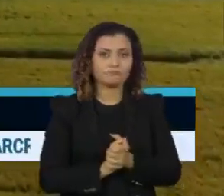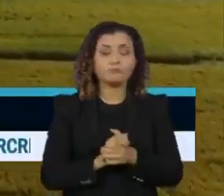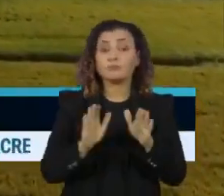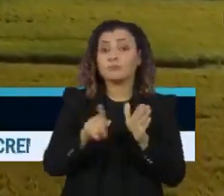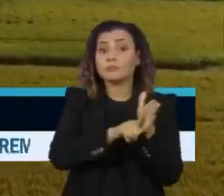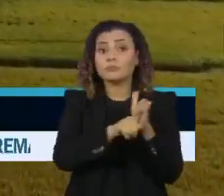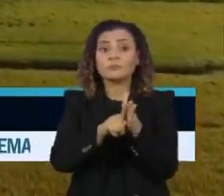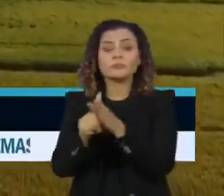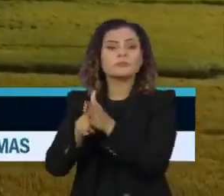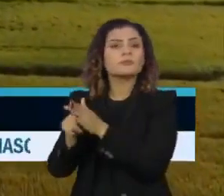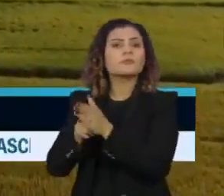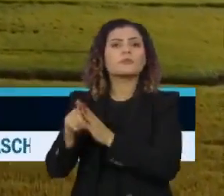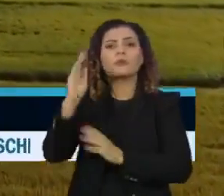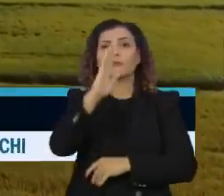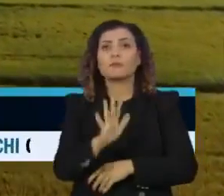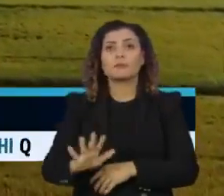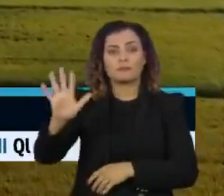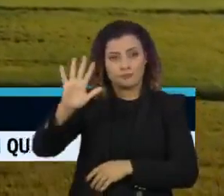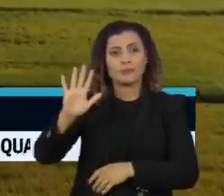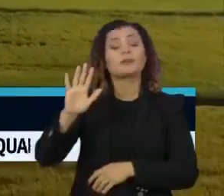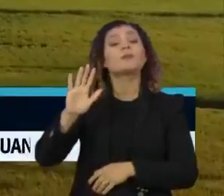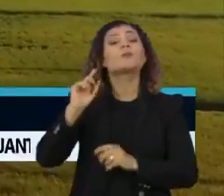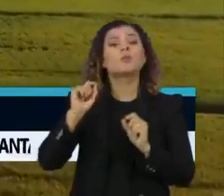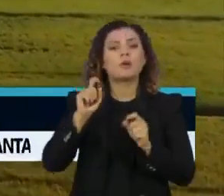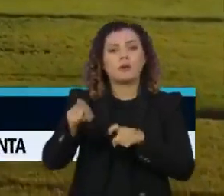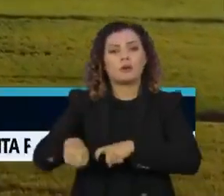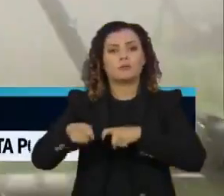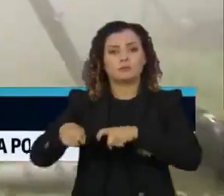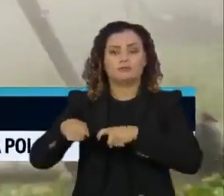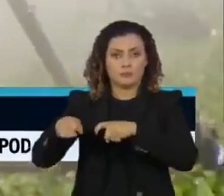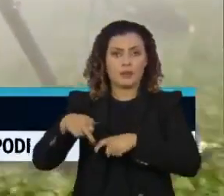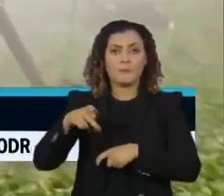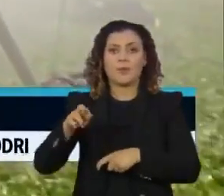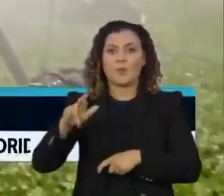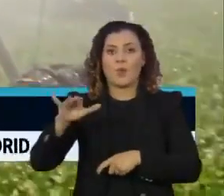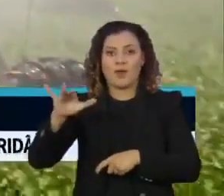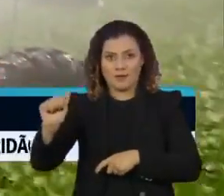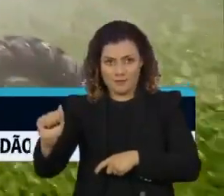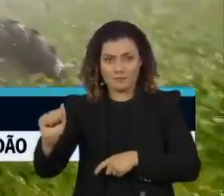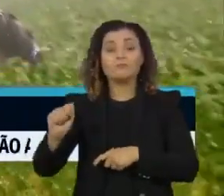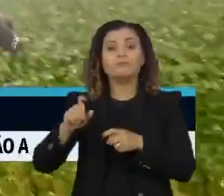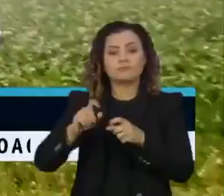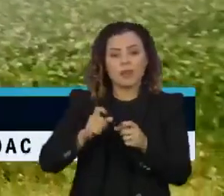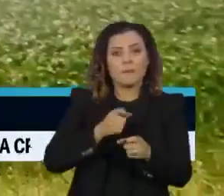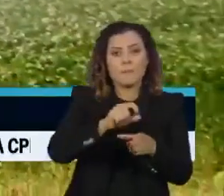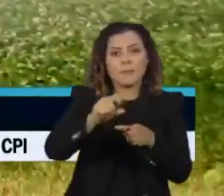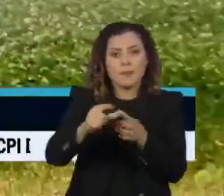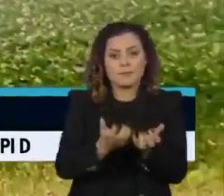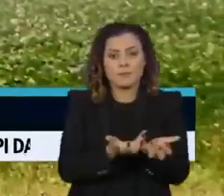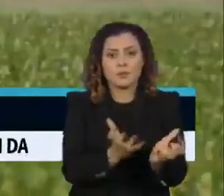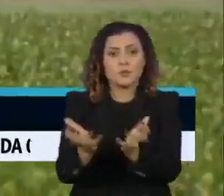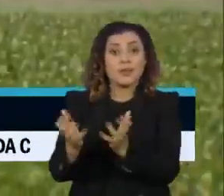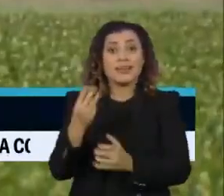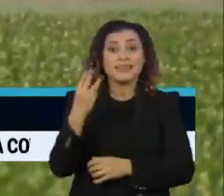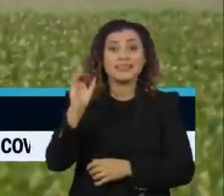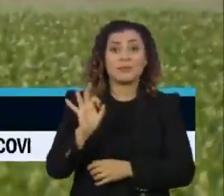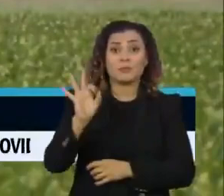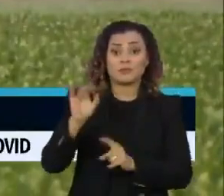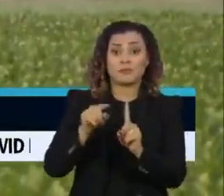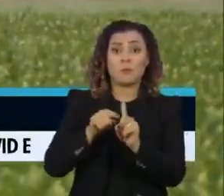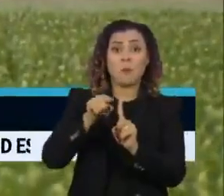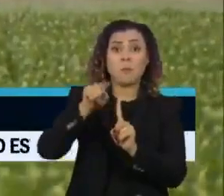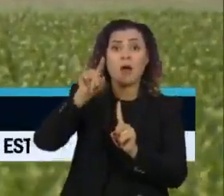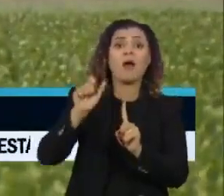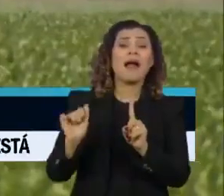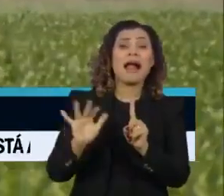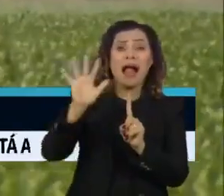um levantamento da Confederação Nacional de Agricultura e Pecuária. O custo da irrigação já subiu cerca de 30% em alguns